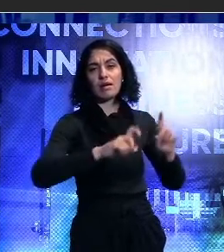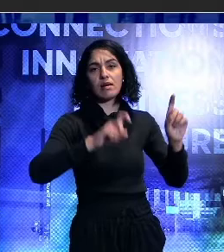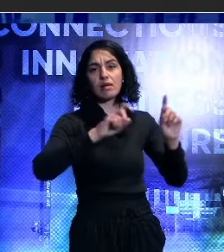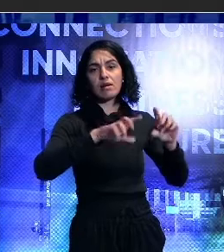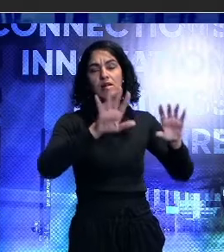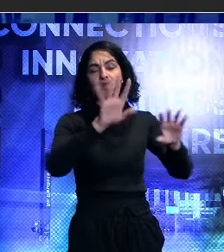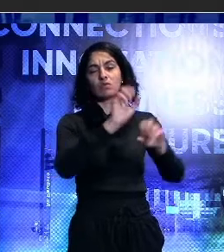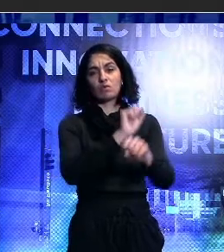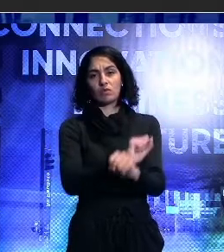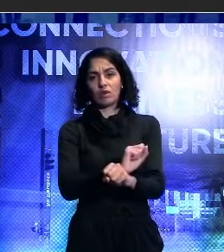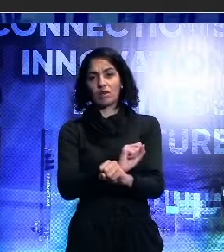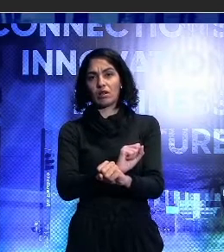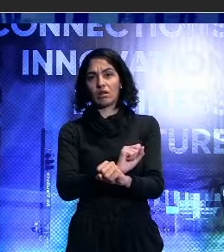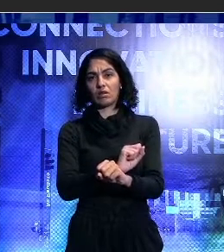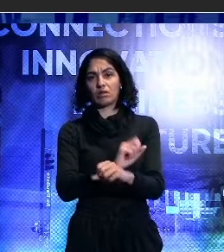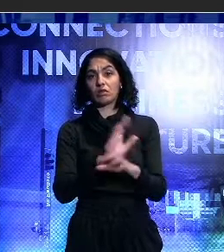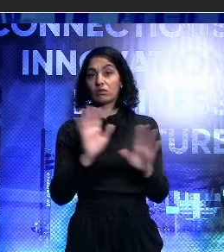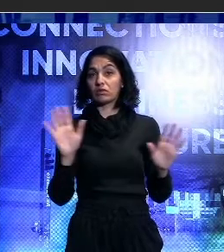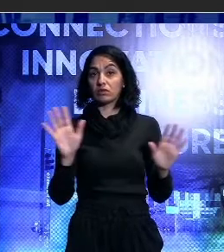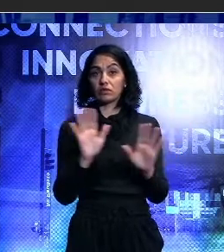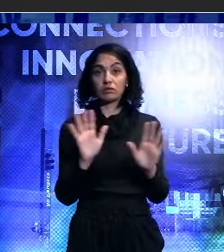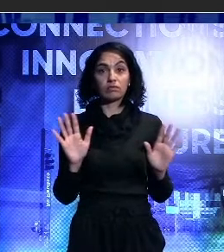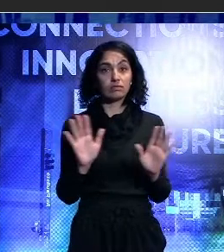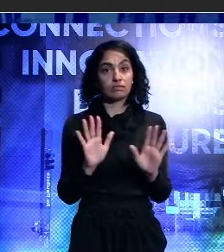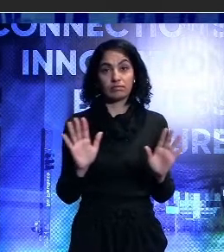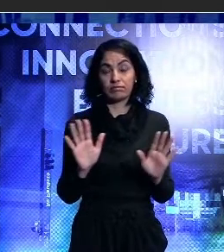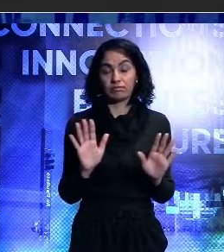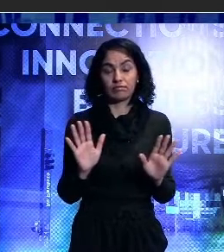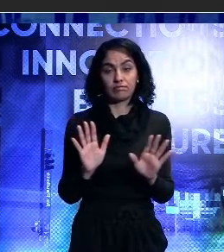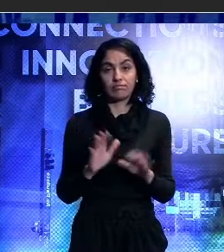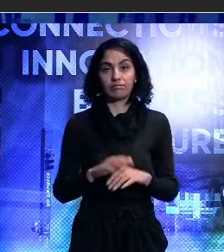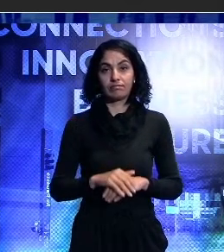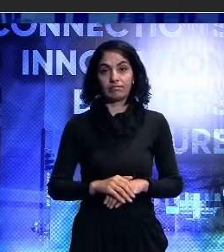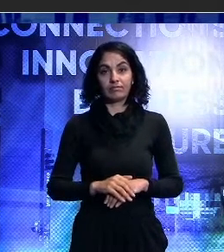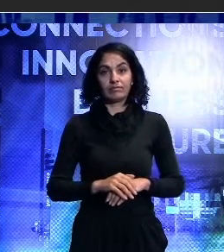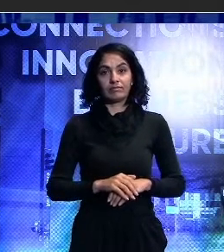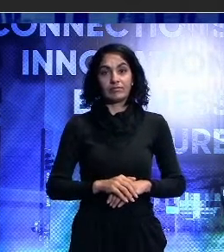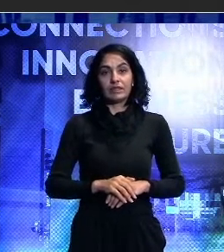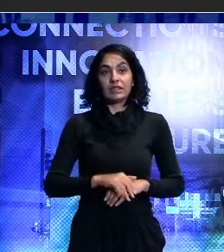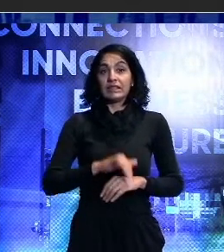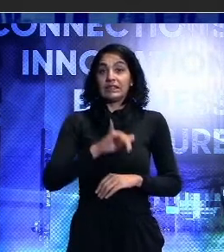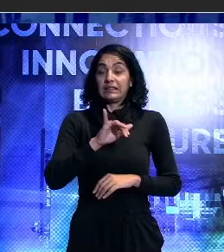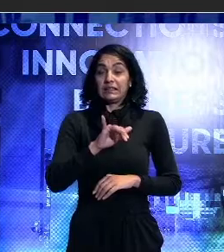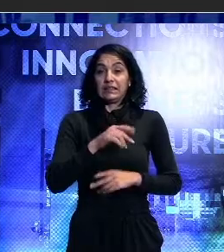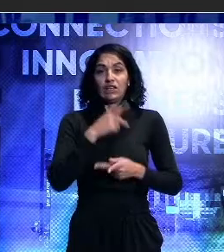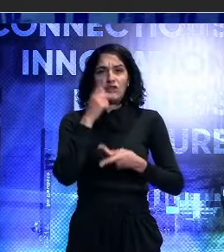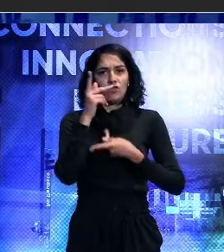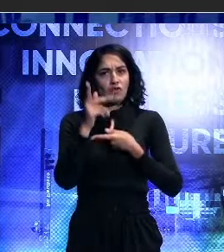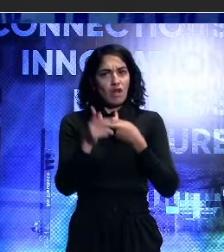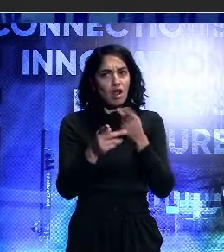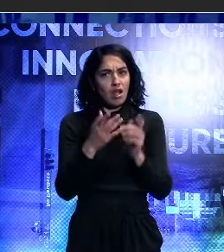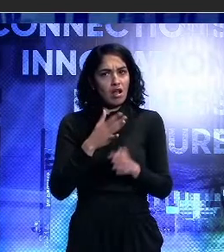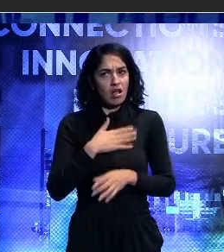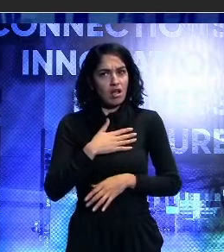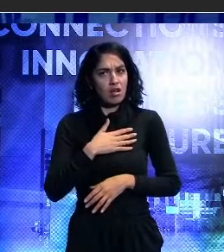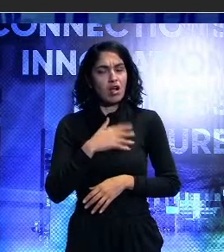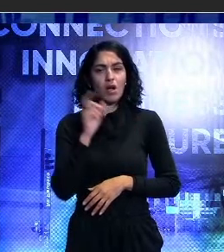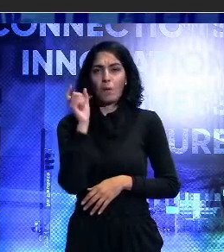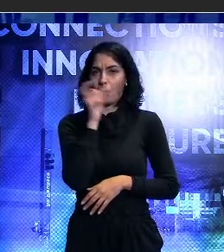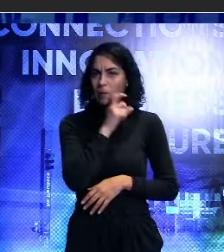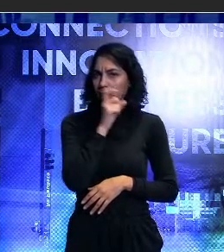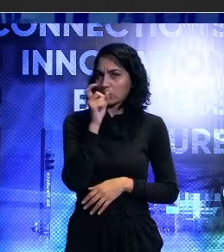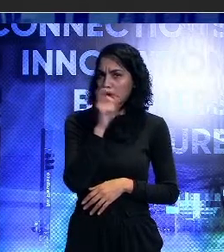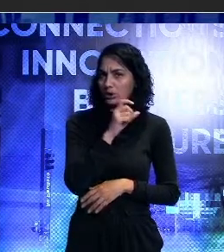aqui o treco, dar um stop. Pá. Não, não é isso. Tá? Não, se alguém falar que eu comentei isso, está mentindo.